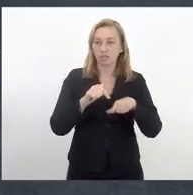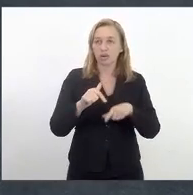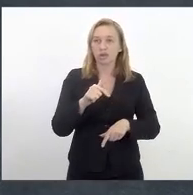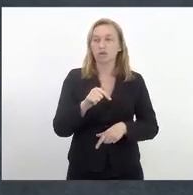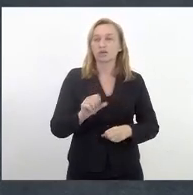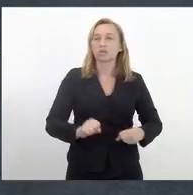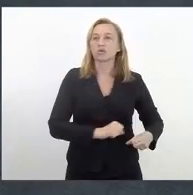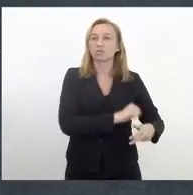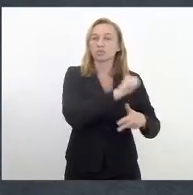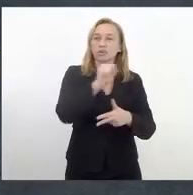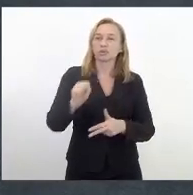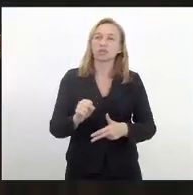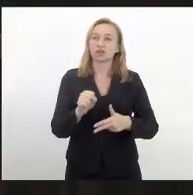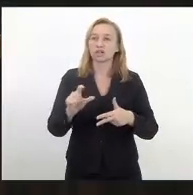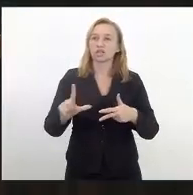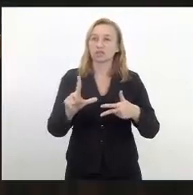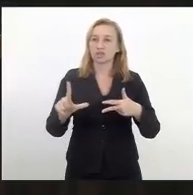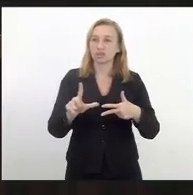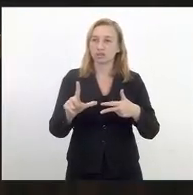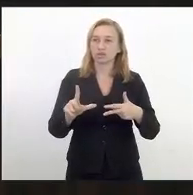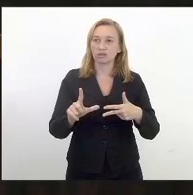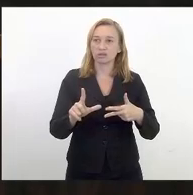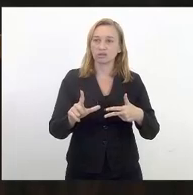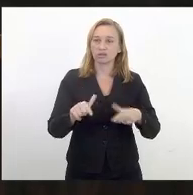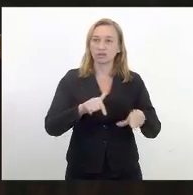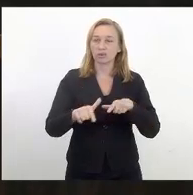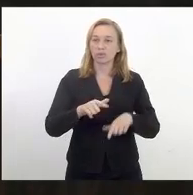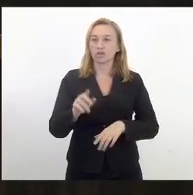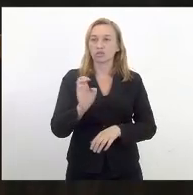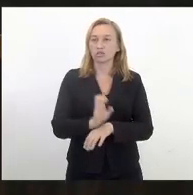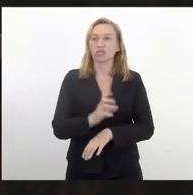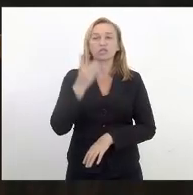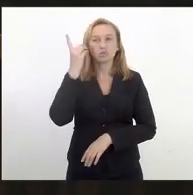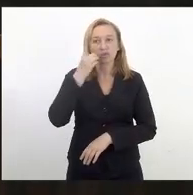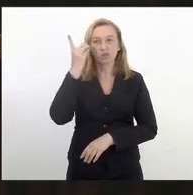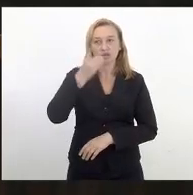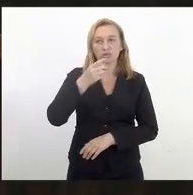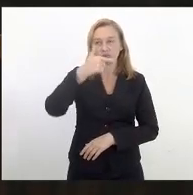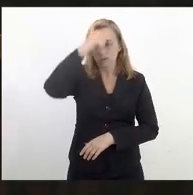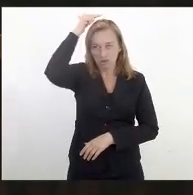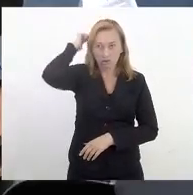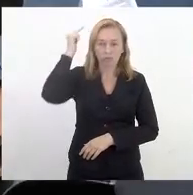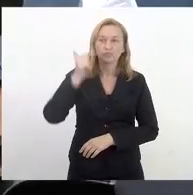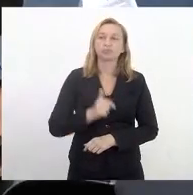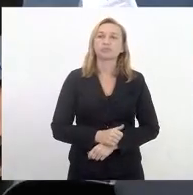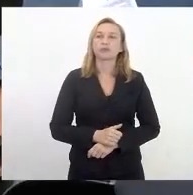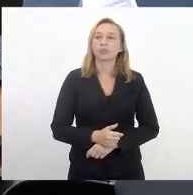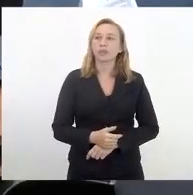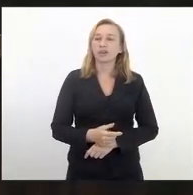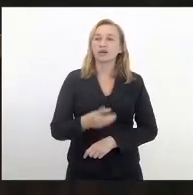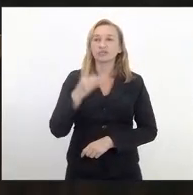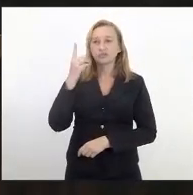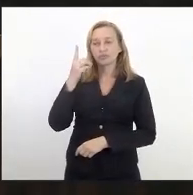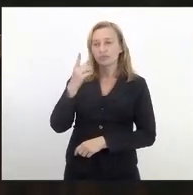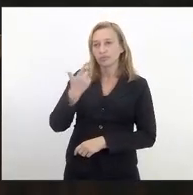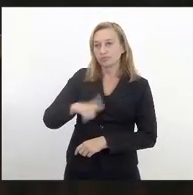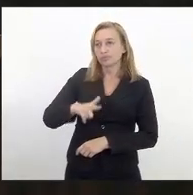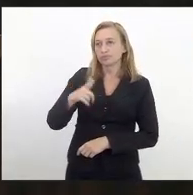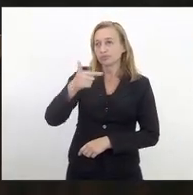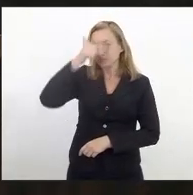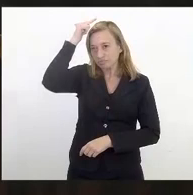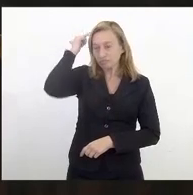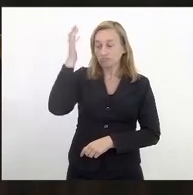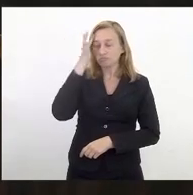poderia já tiver fazendo em prol do Estado o Deputado Luiz Paulo por favor mais uma vez Luiz eu não sei o que